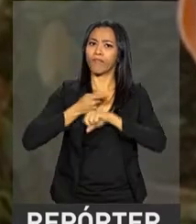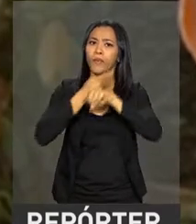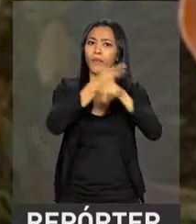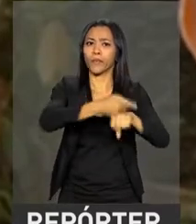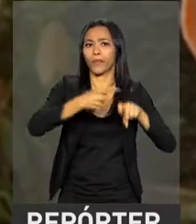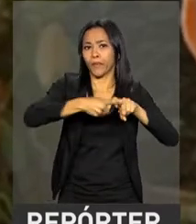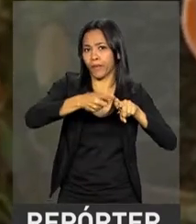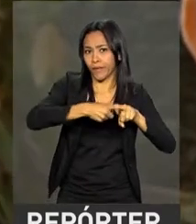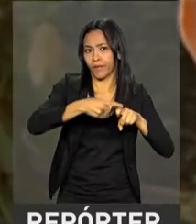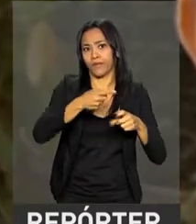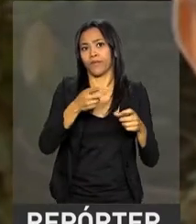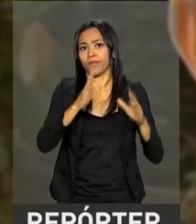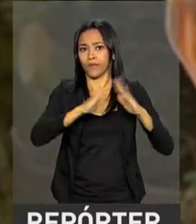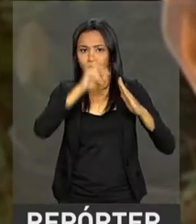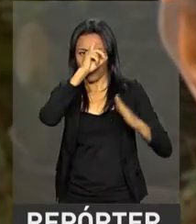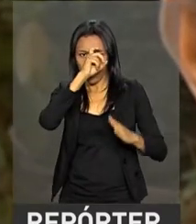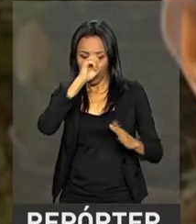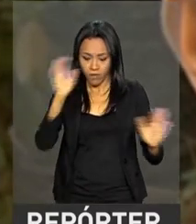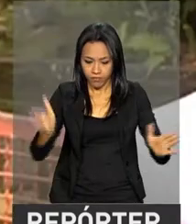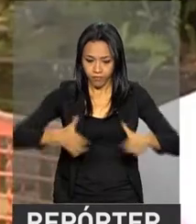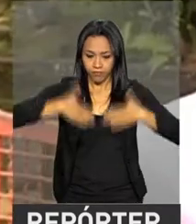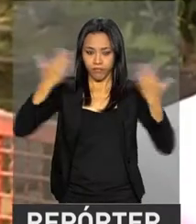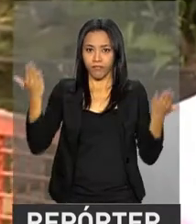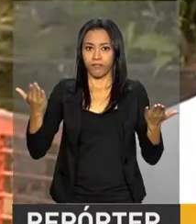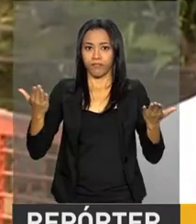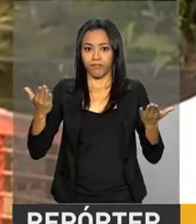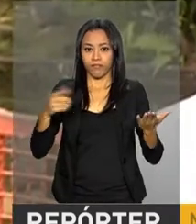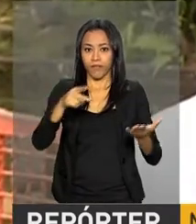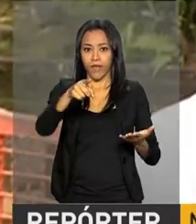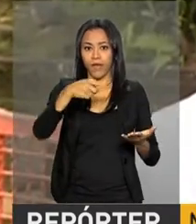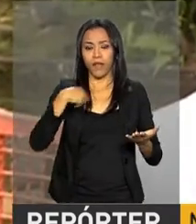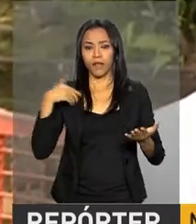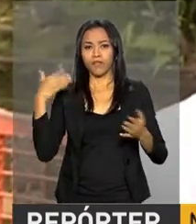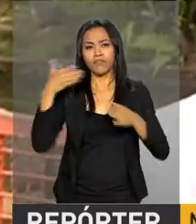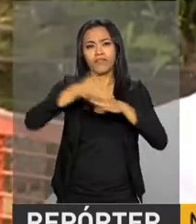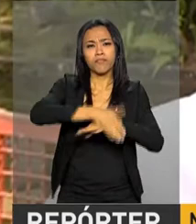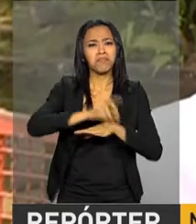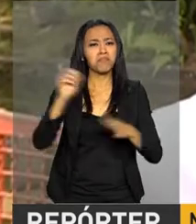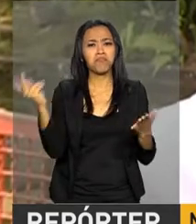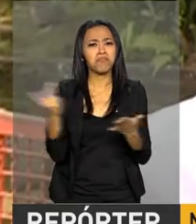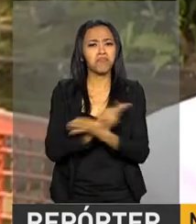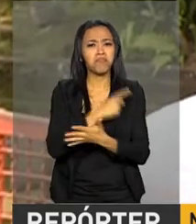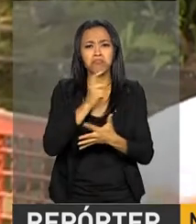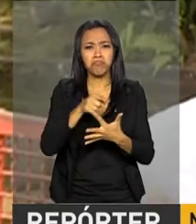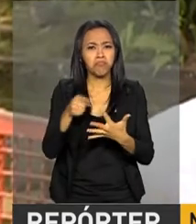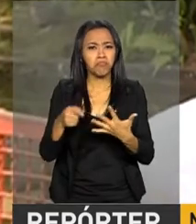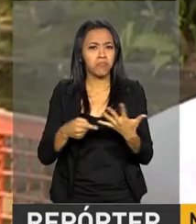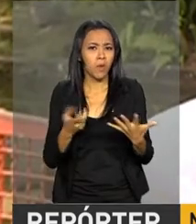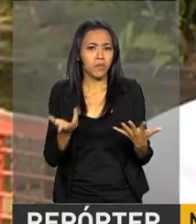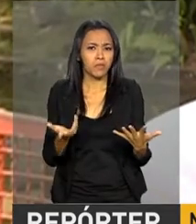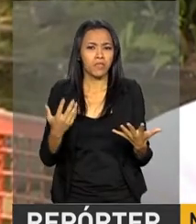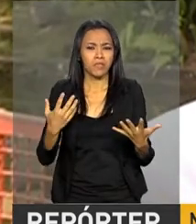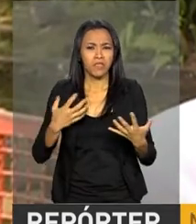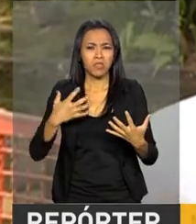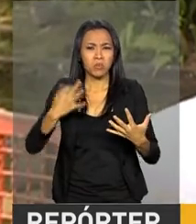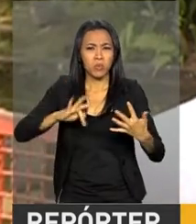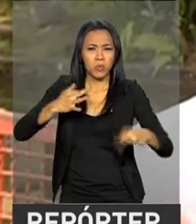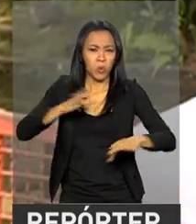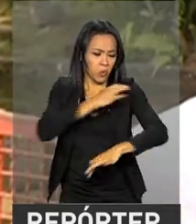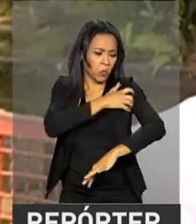sistema único de saúde e veio a surpresa comecei pinhão médico pra ver que era aí o jardim é ele